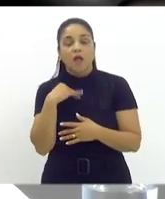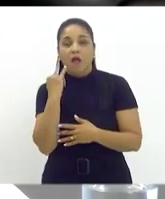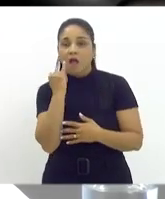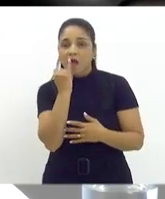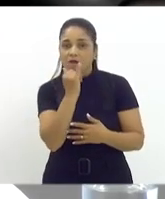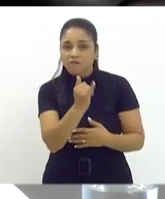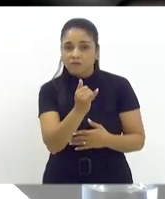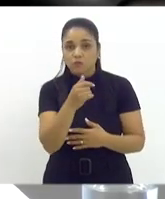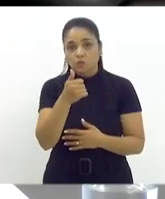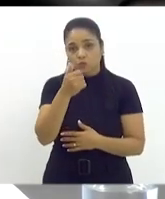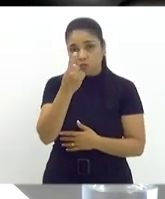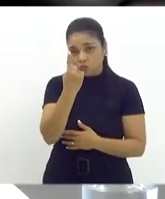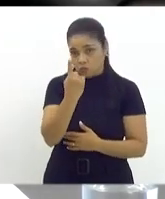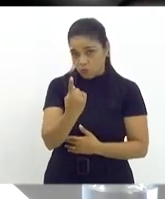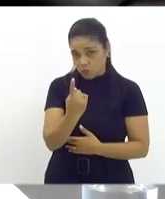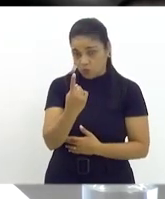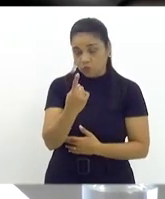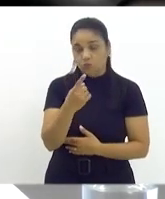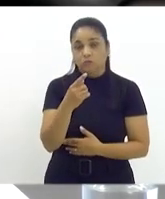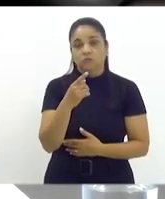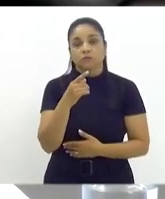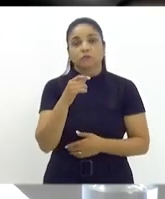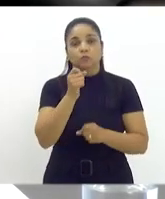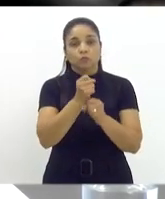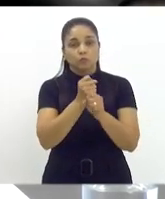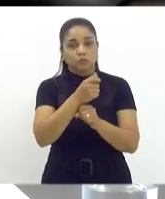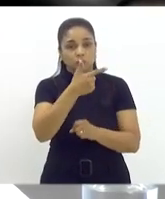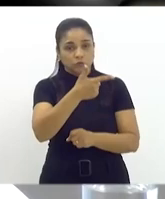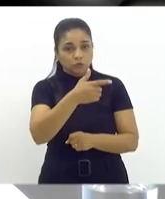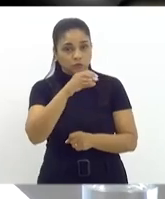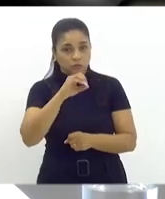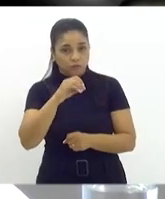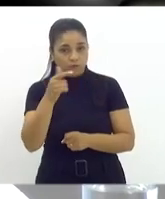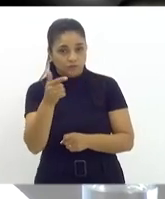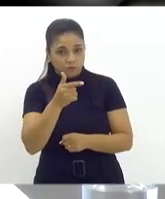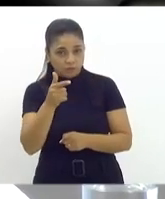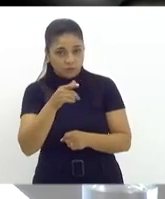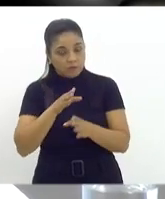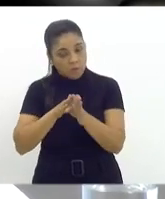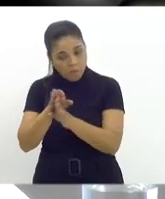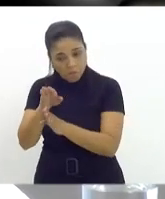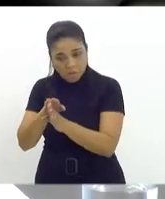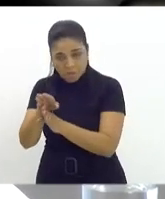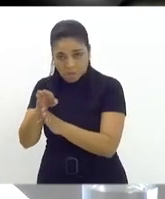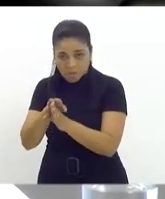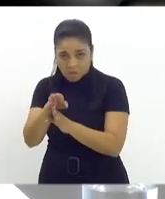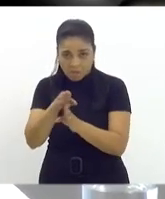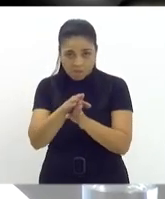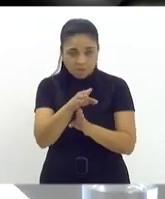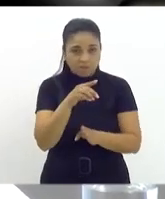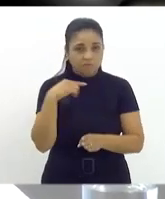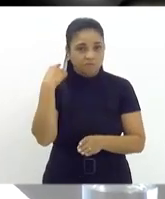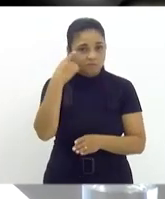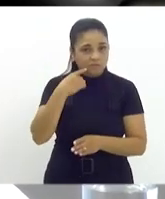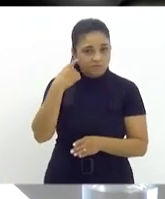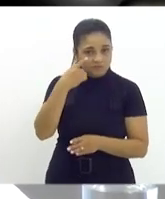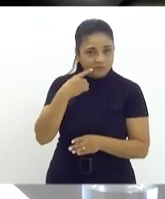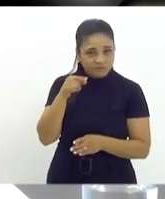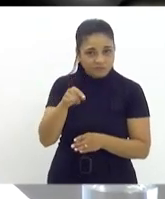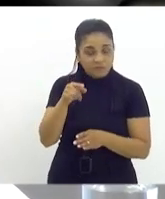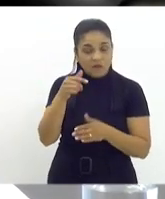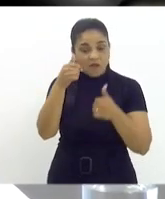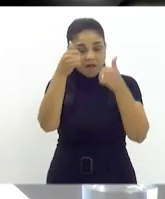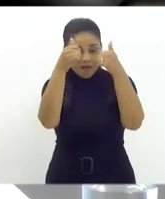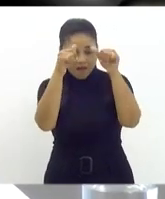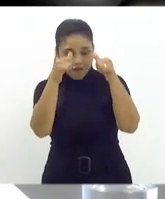número um de 2022 ele recomendou os magistrados e magistradas que fizesse uma